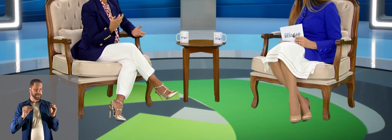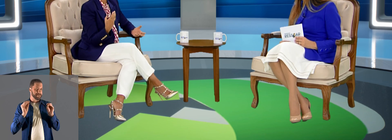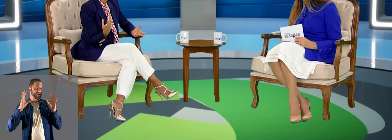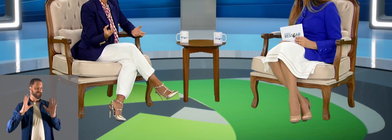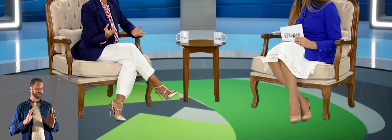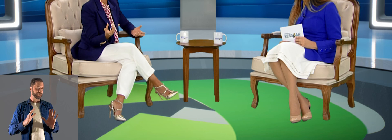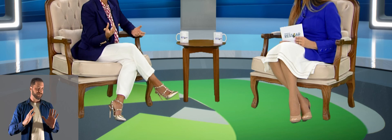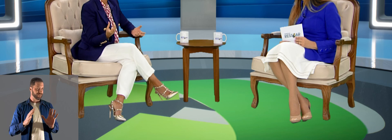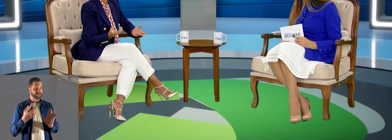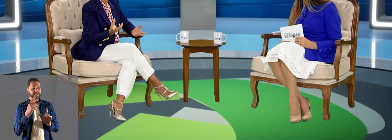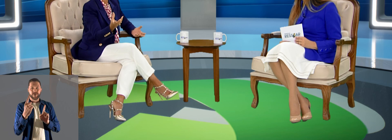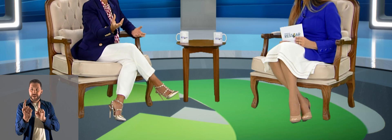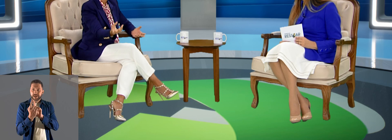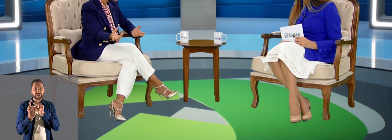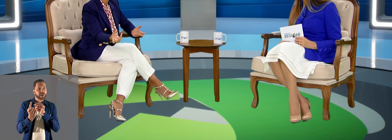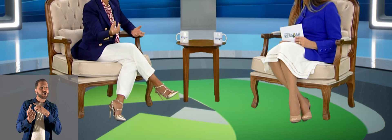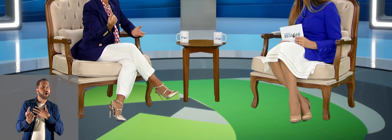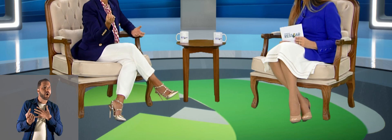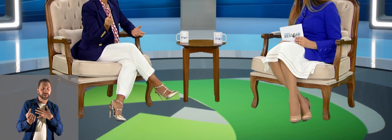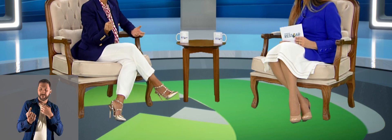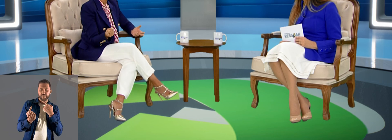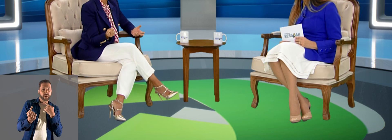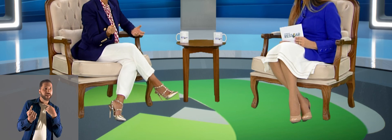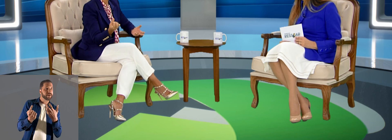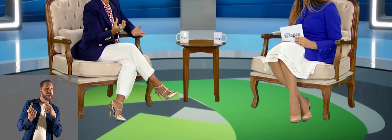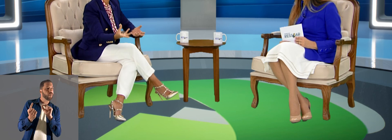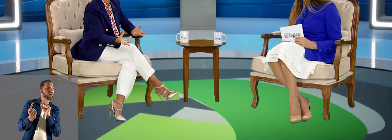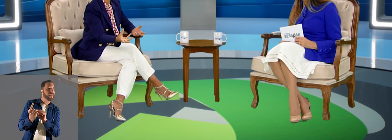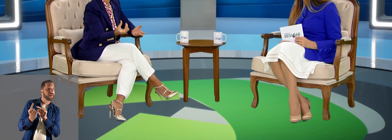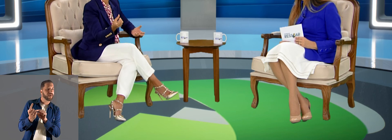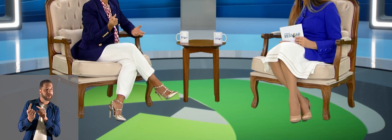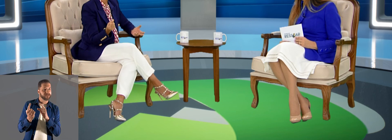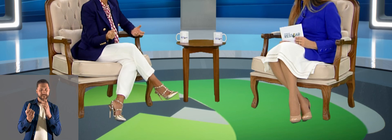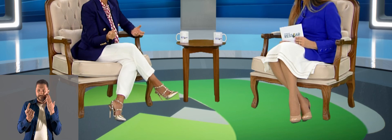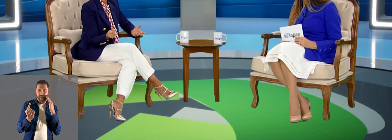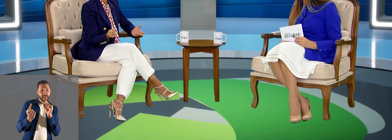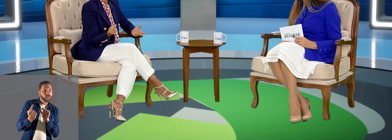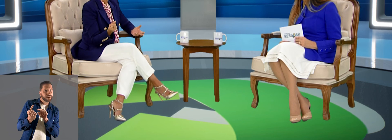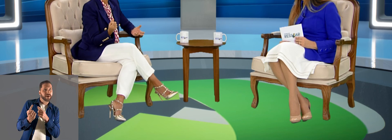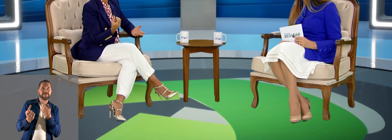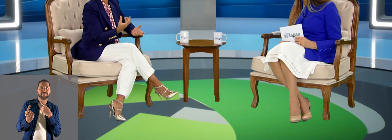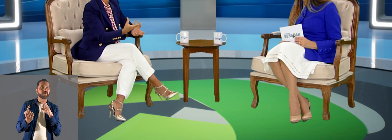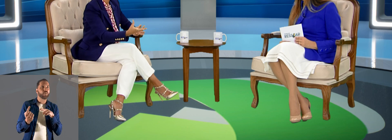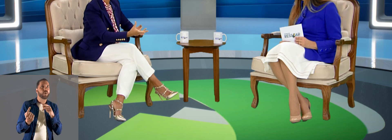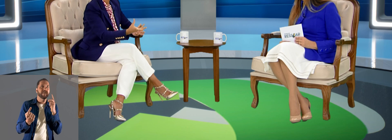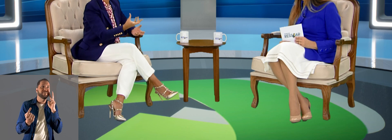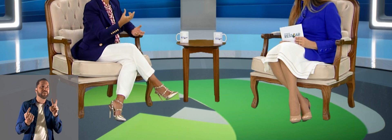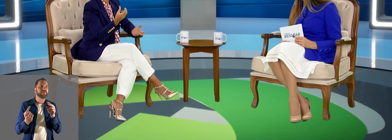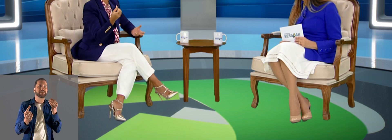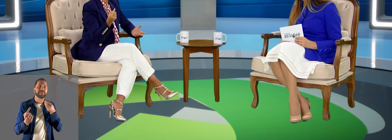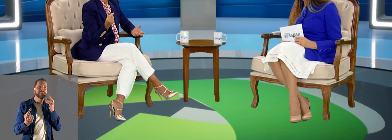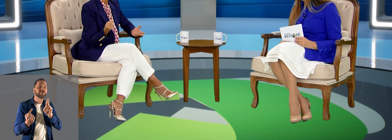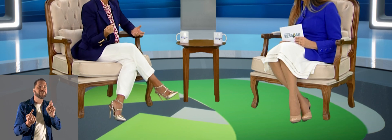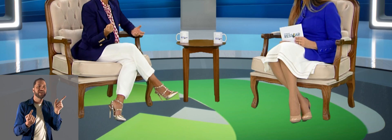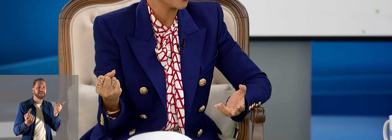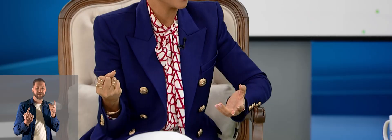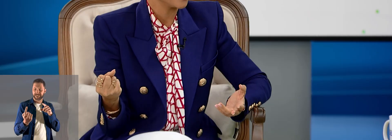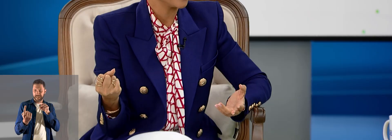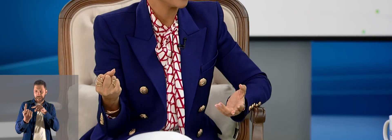tem que fazer algo mágico entender o que o seu cliente gosta entendeu que o seu cliente quer entender algo que seu Cliente nunca